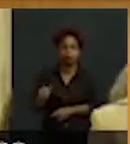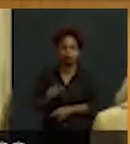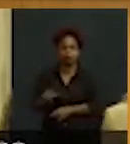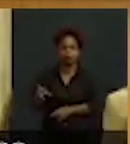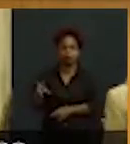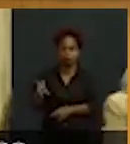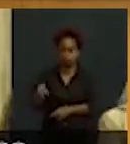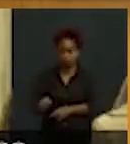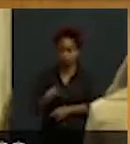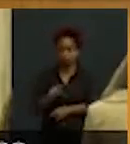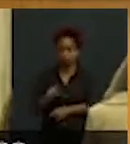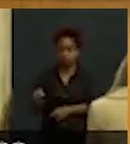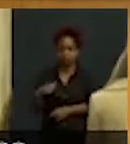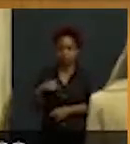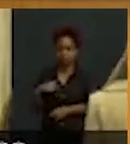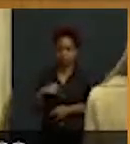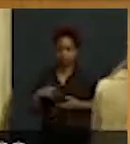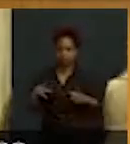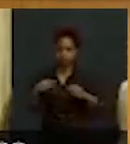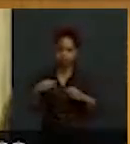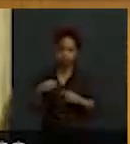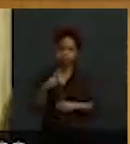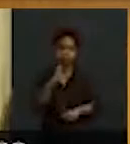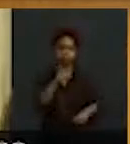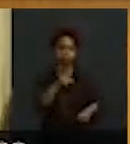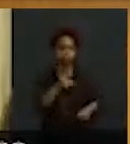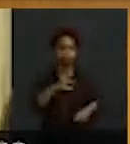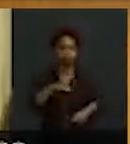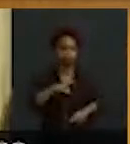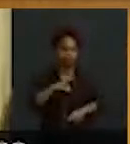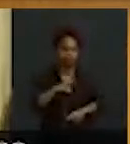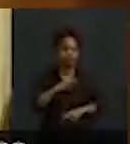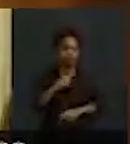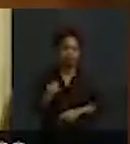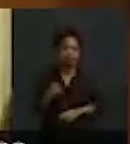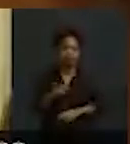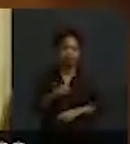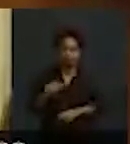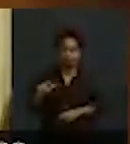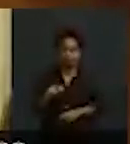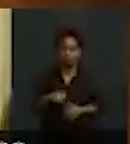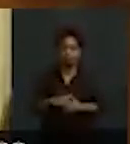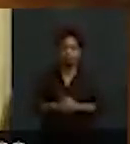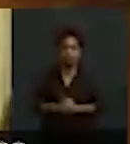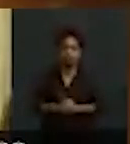da Costa para receber a medalha Aníbal Frederico de Souza.